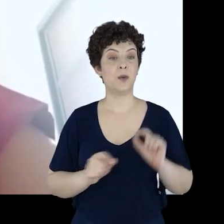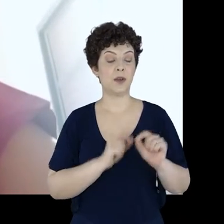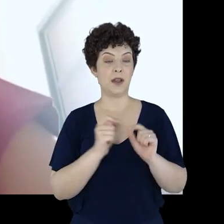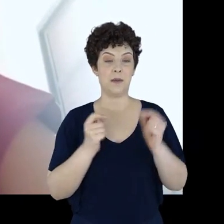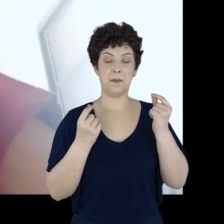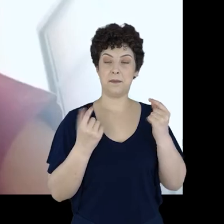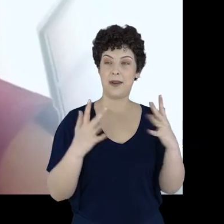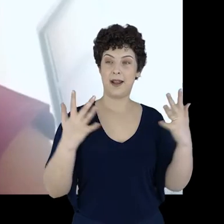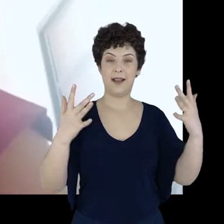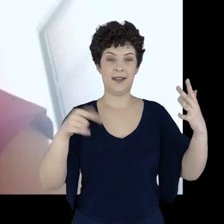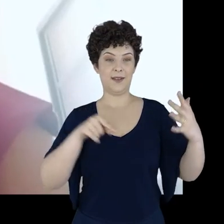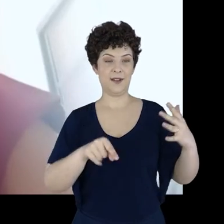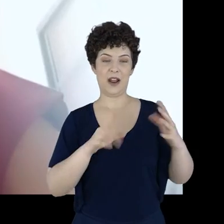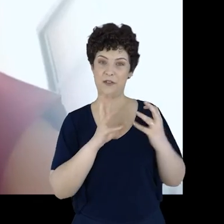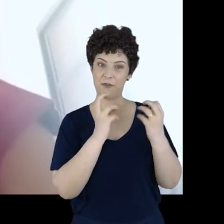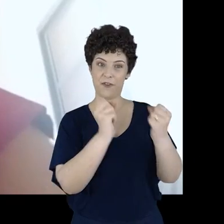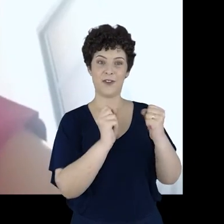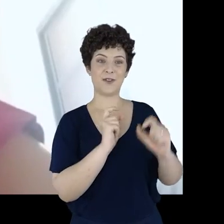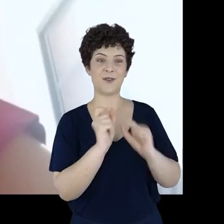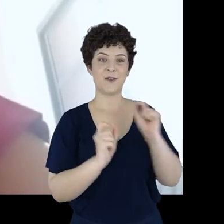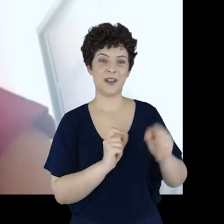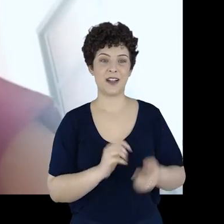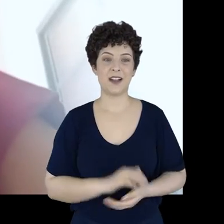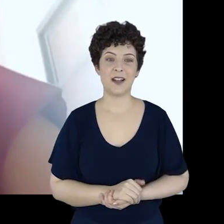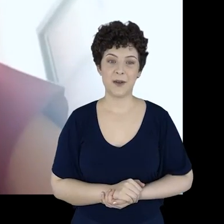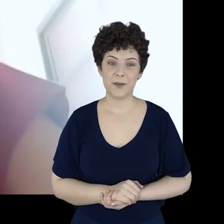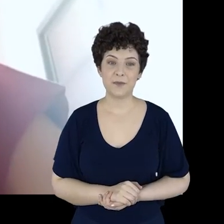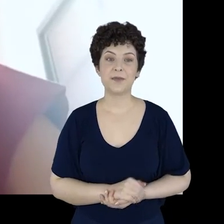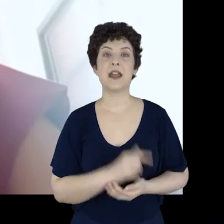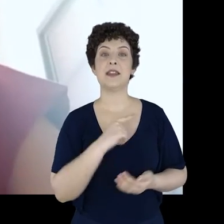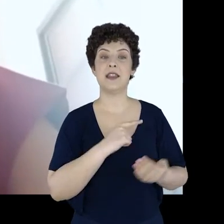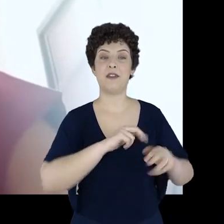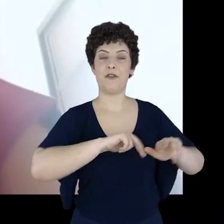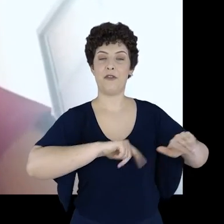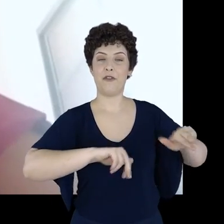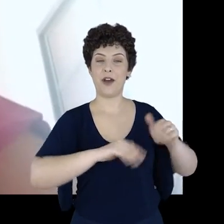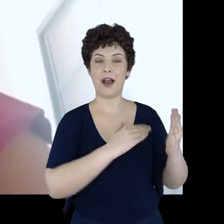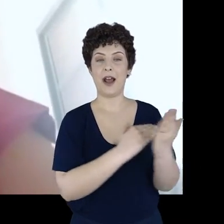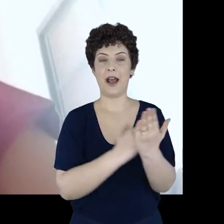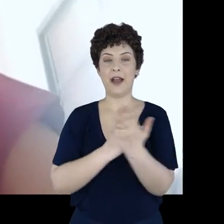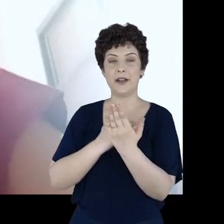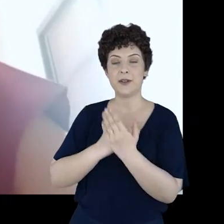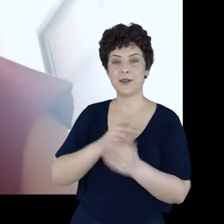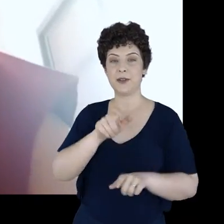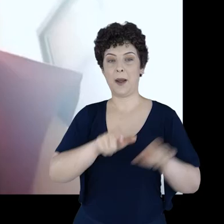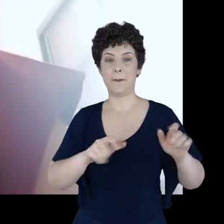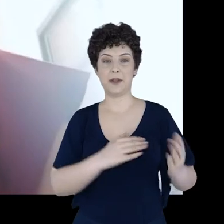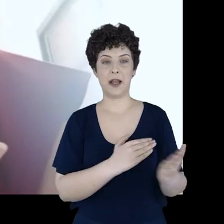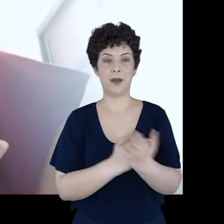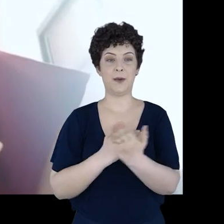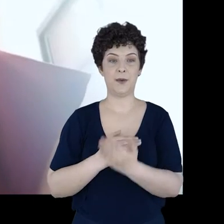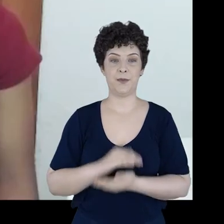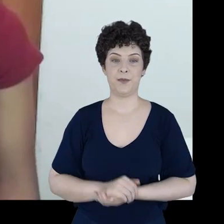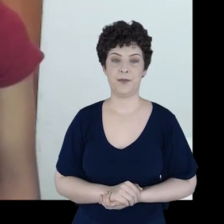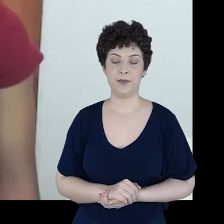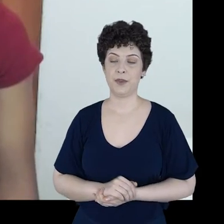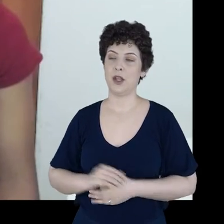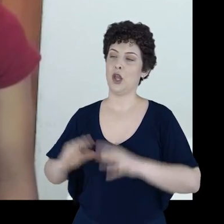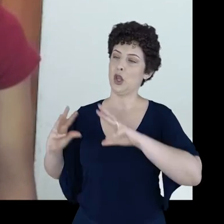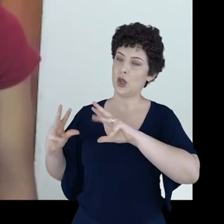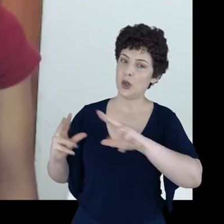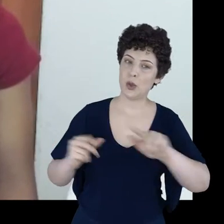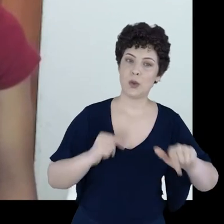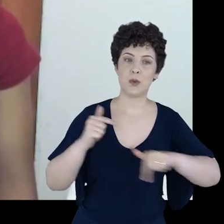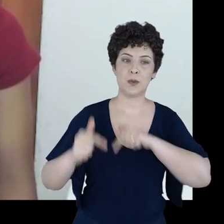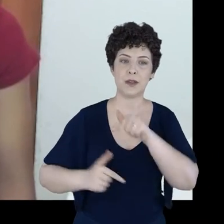estudante aumentar o brilho dessa luz, deixar ela mais forte, a gente também teve muitas ajudas, muitas pessoas colaborando. Vanuli Veloso.